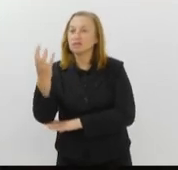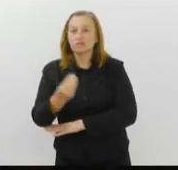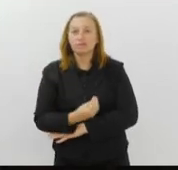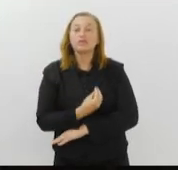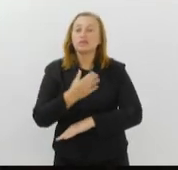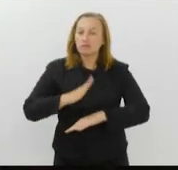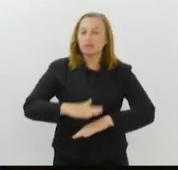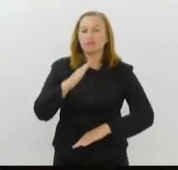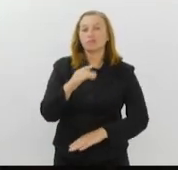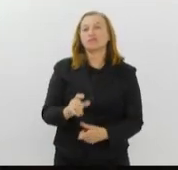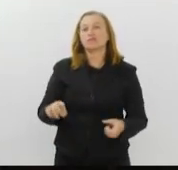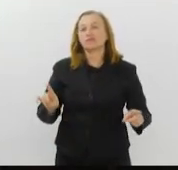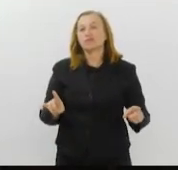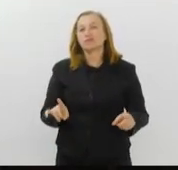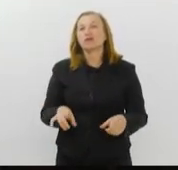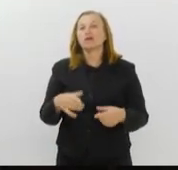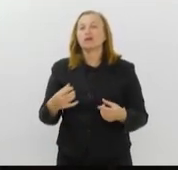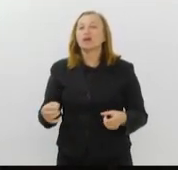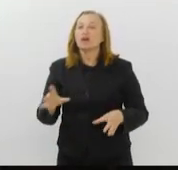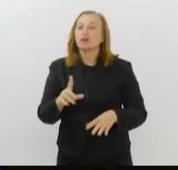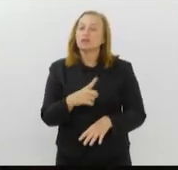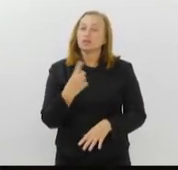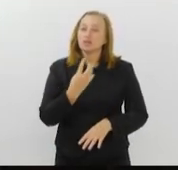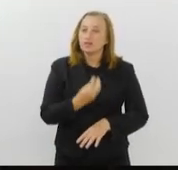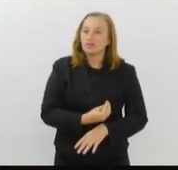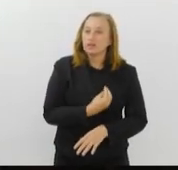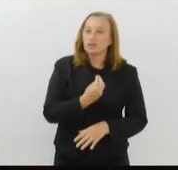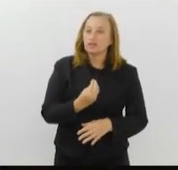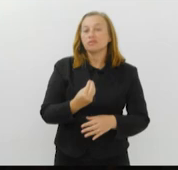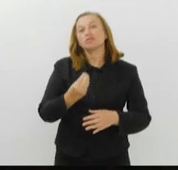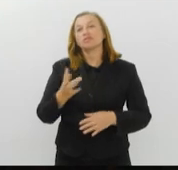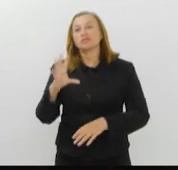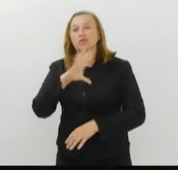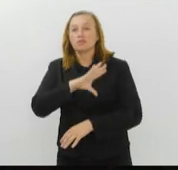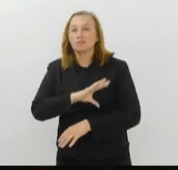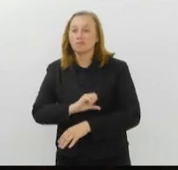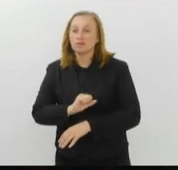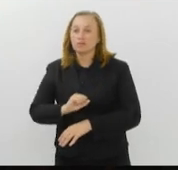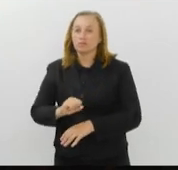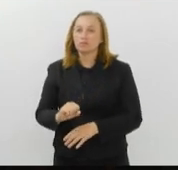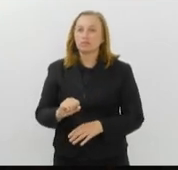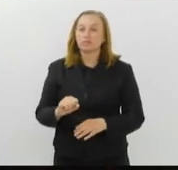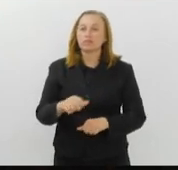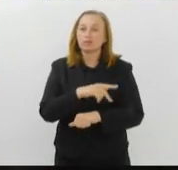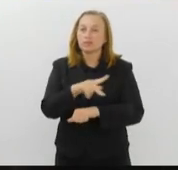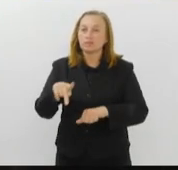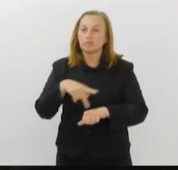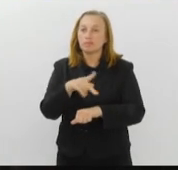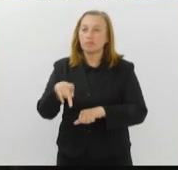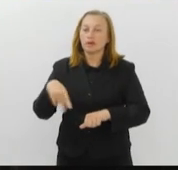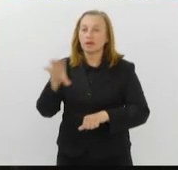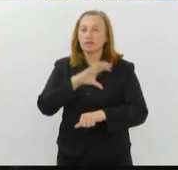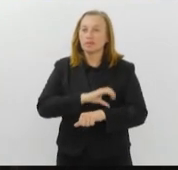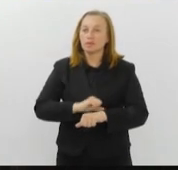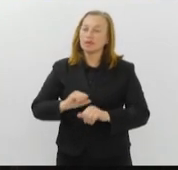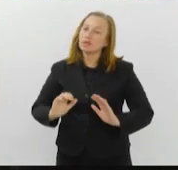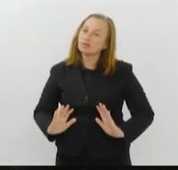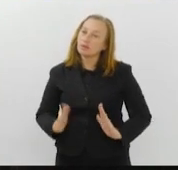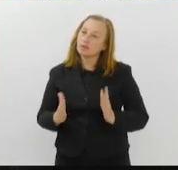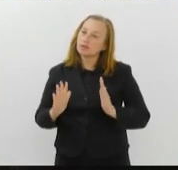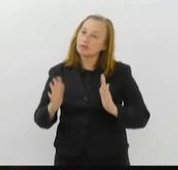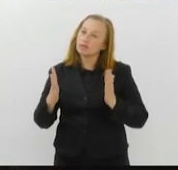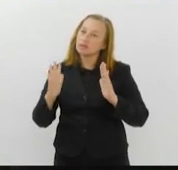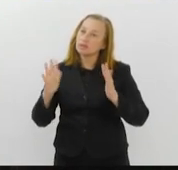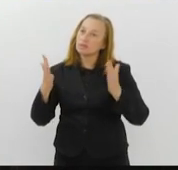bosques tem mais vida nossa vida no teu seio mais amores ó pátria